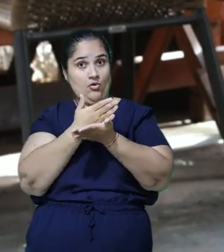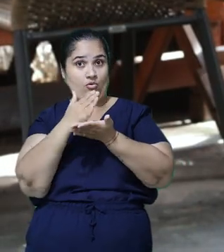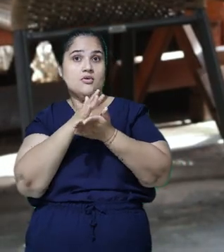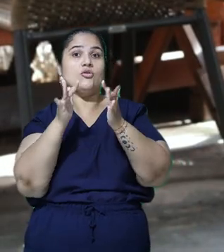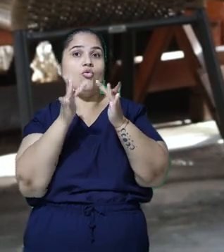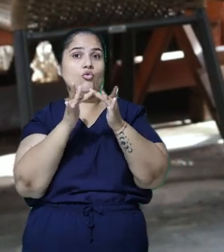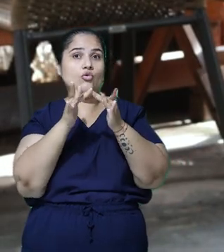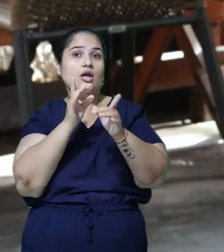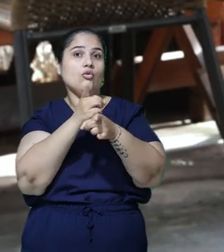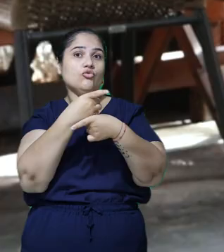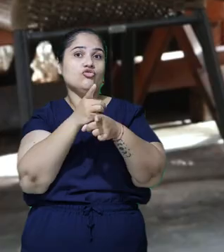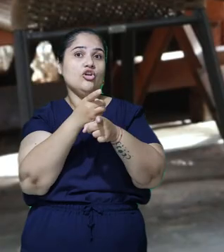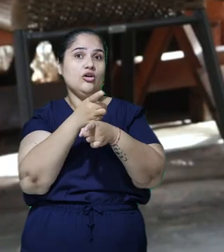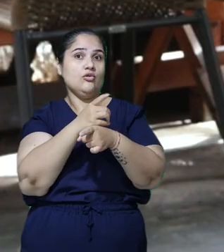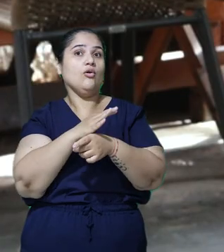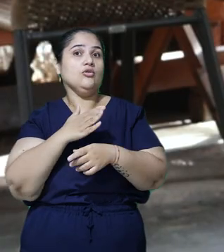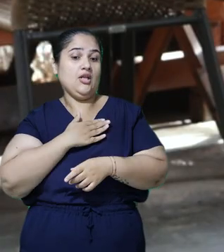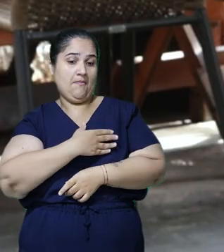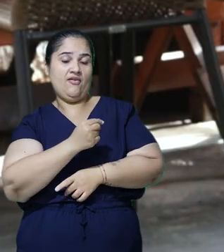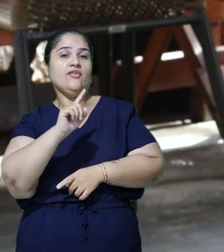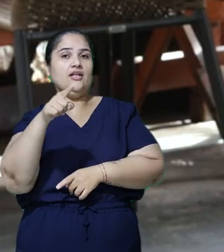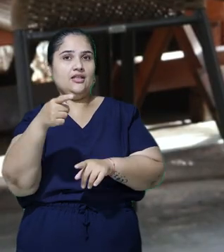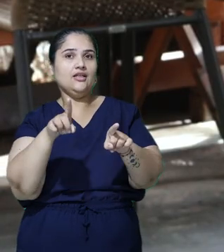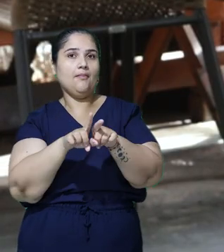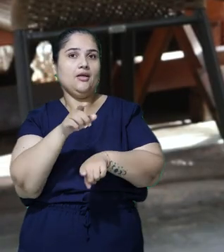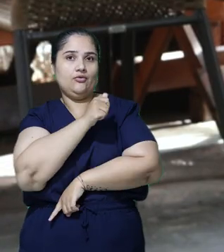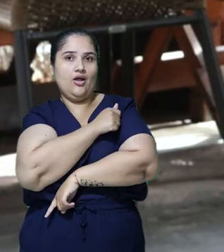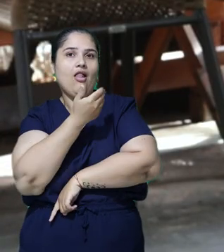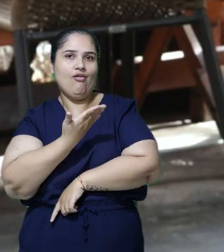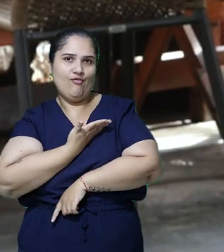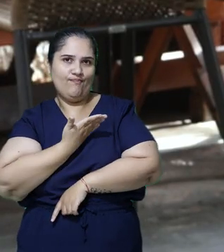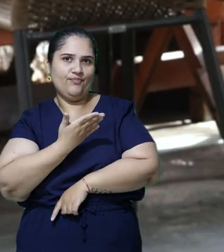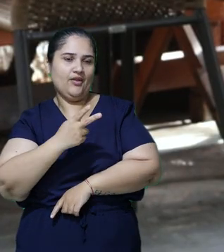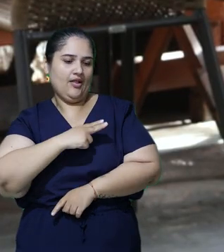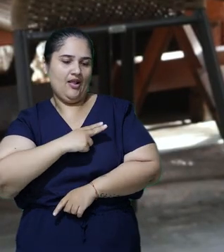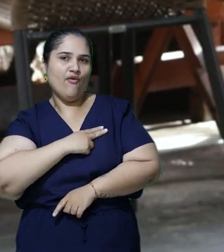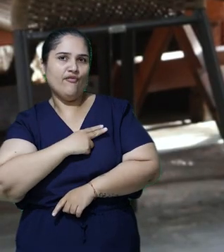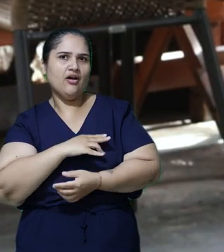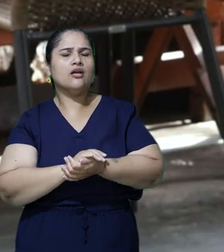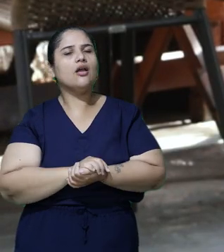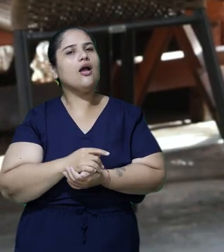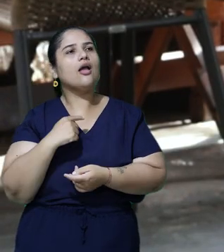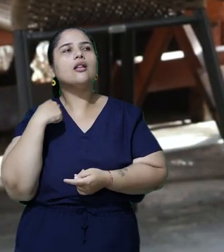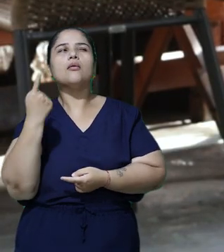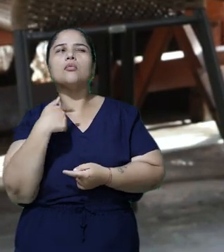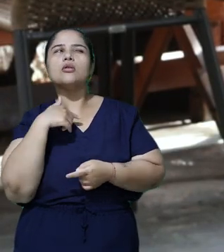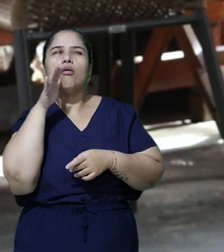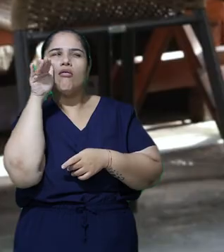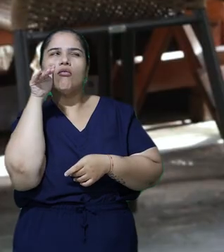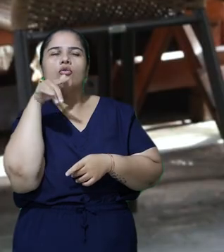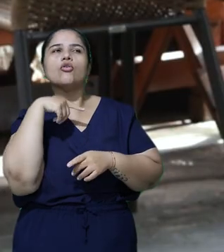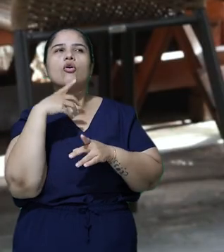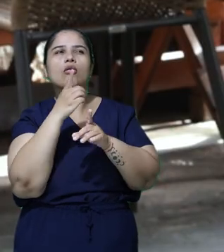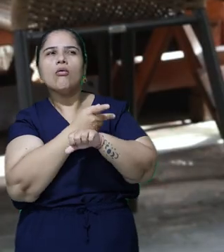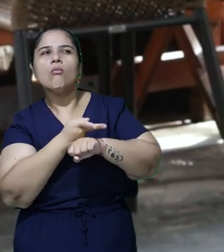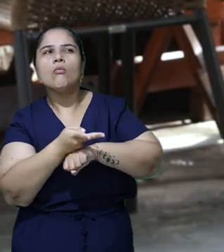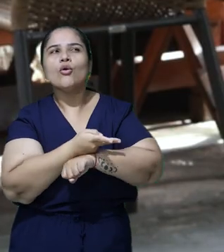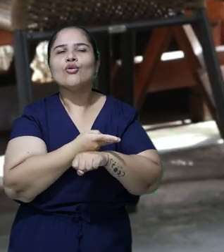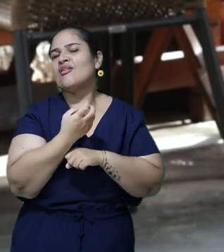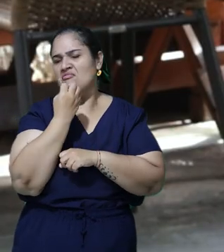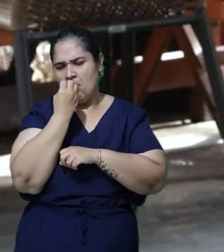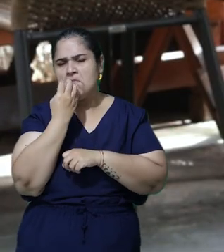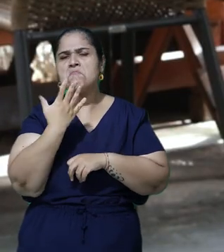diagnóstico da minha filha e dos jovens na UFAC, foi que eu tive essa curiosidade e fui atrás. E foi muito bom para